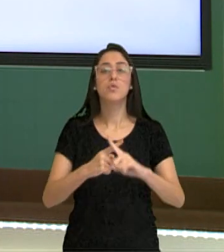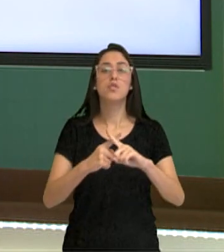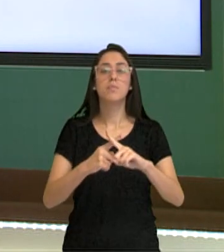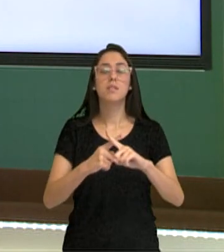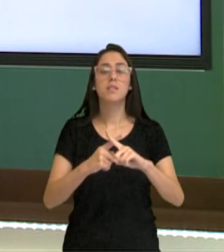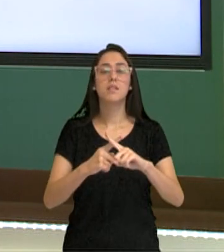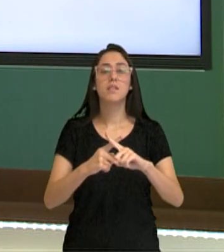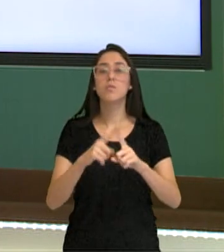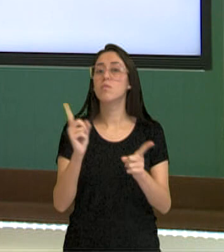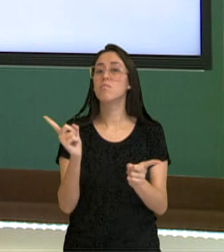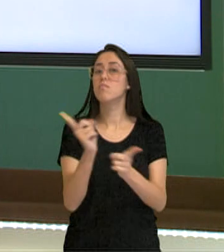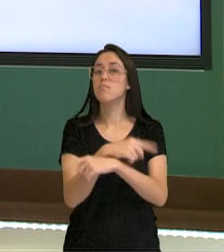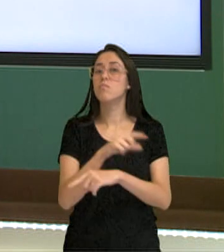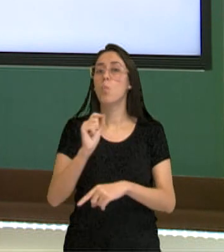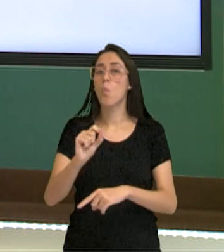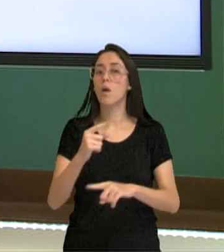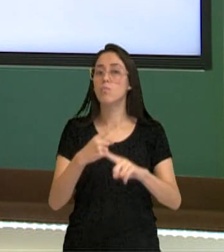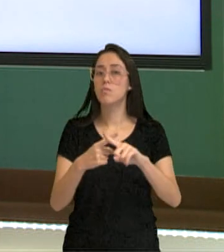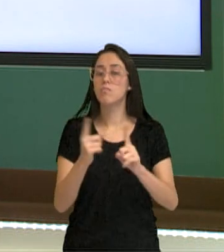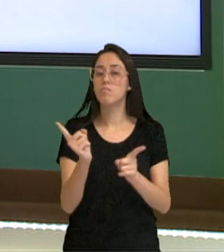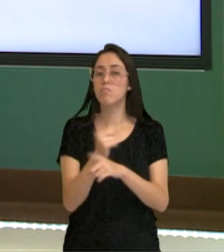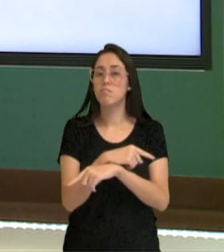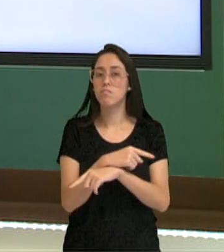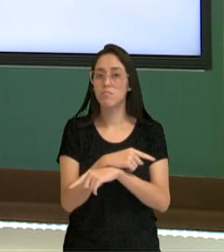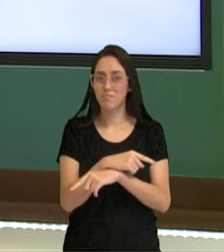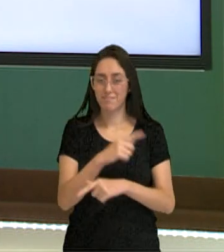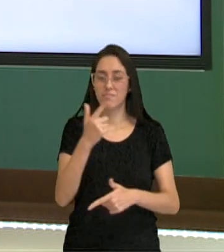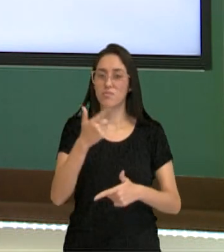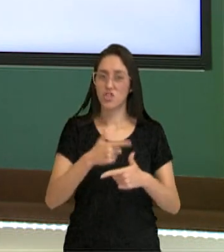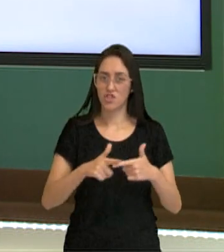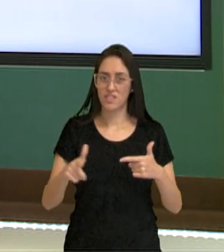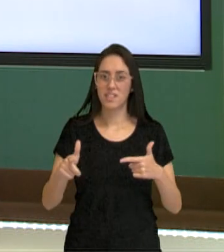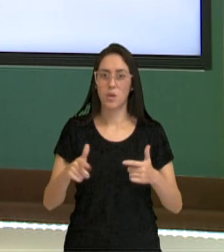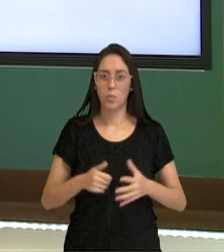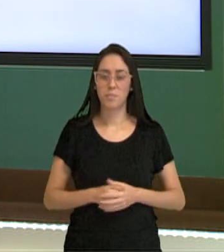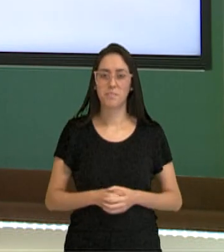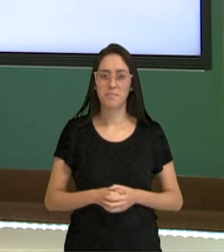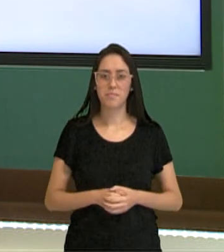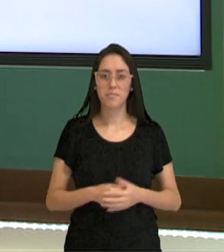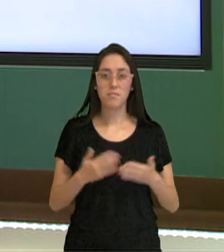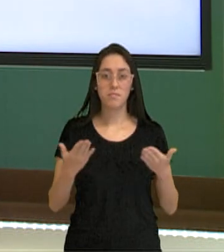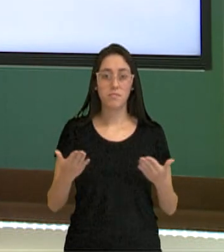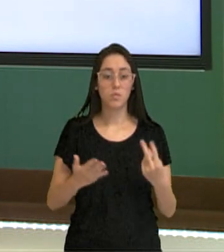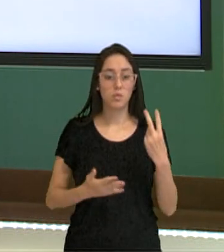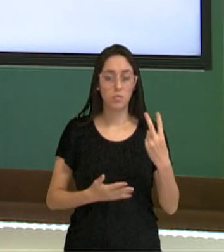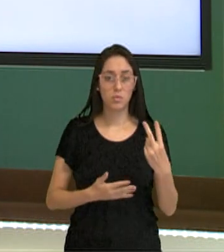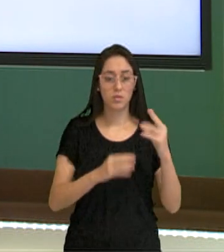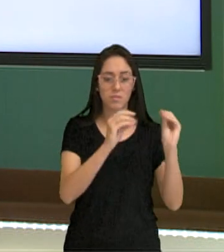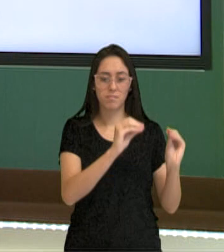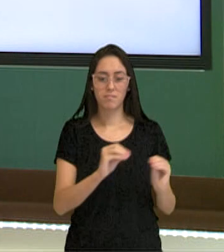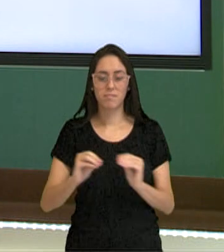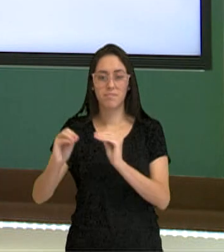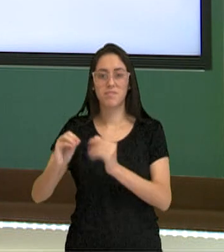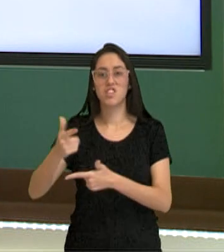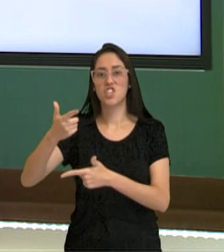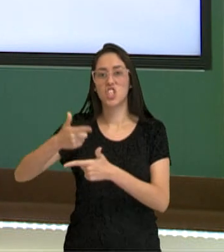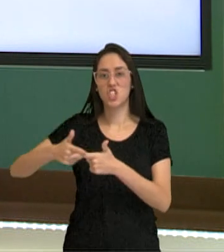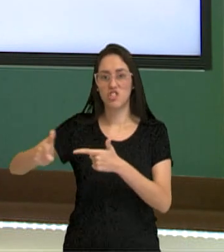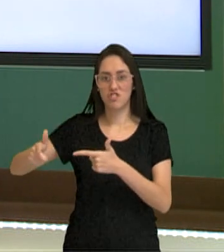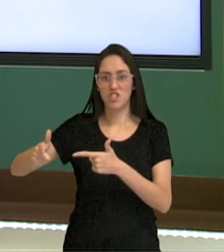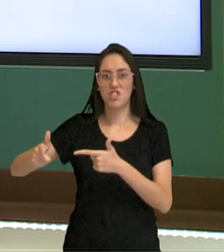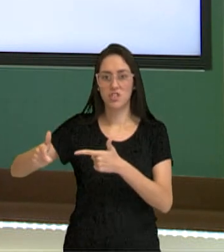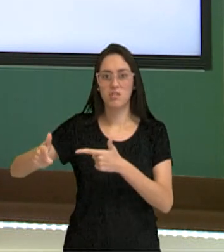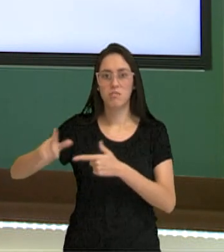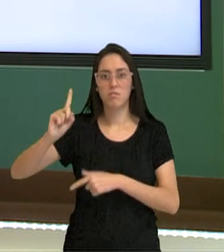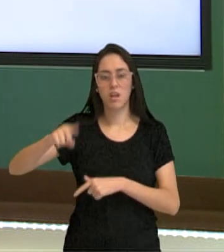operação inversa da multiplicação? A divisão. Então, esse 2 vai passar dividindo. É como se eu